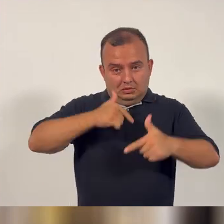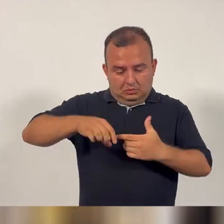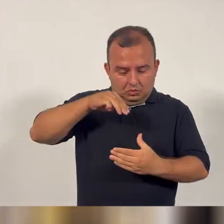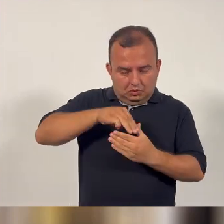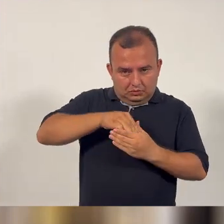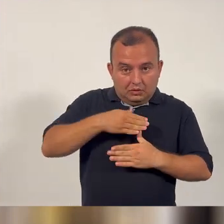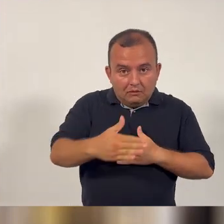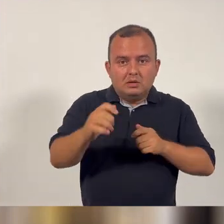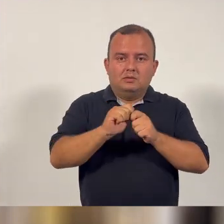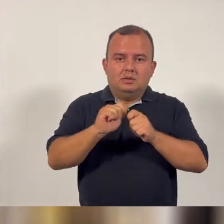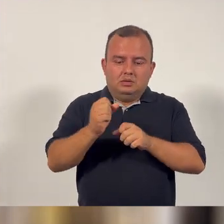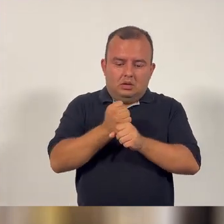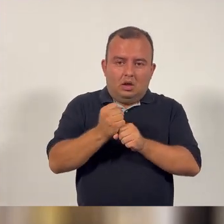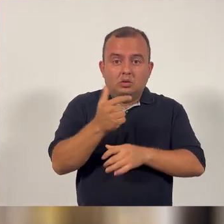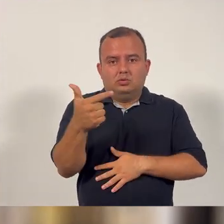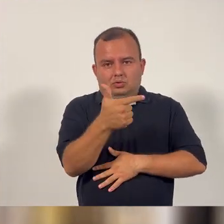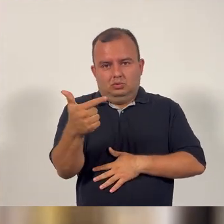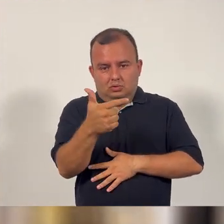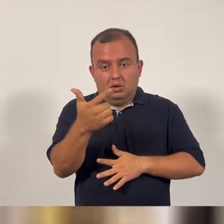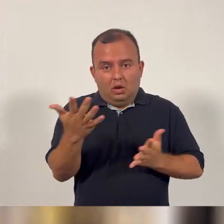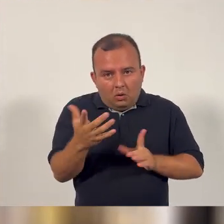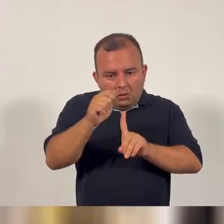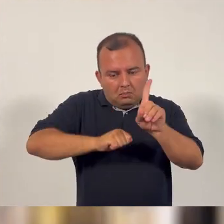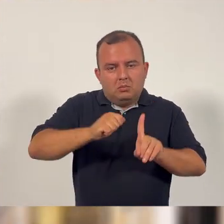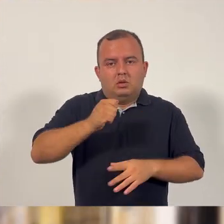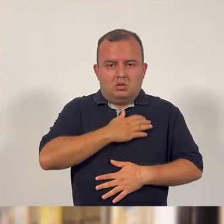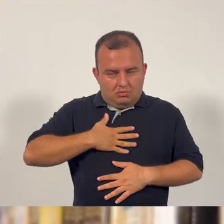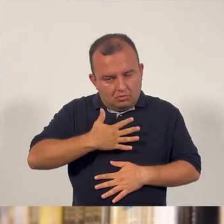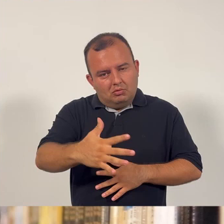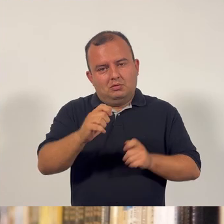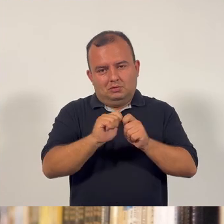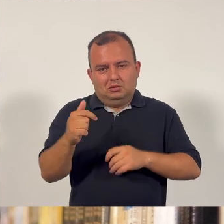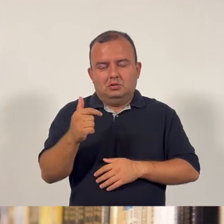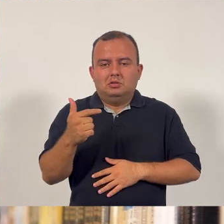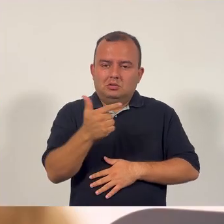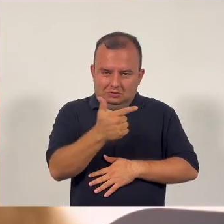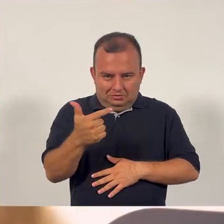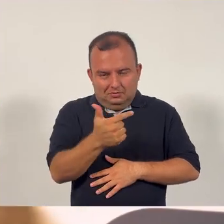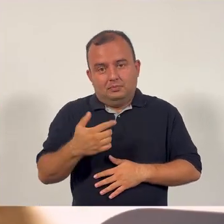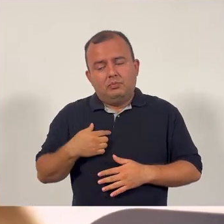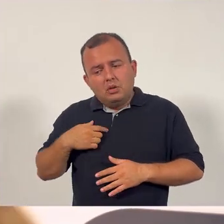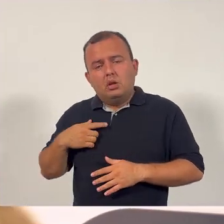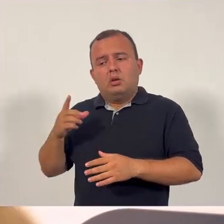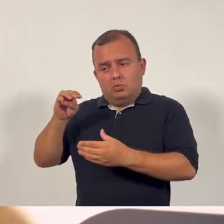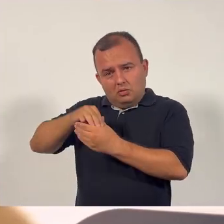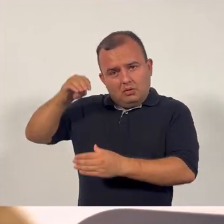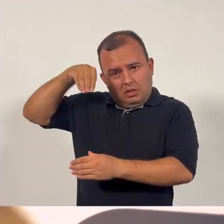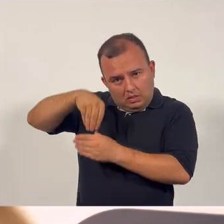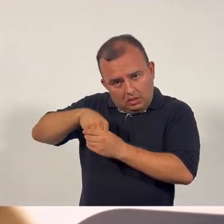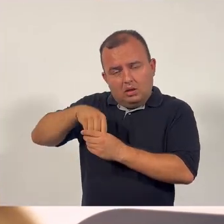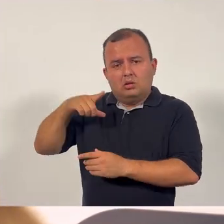Eu trabalho na Univali há 22 anos, vou completar agora em agosto de 2024, né? Passei por um